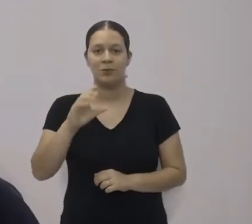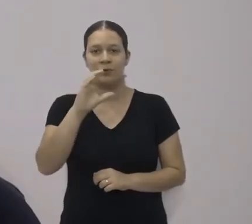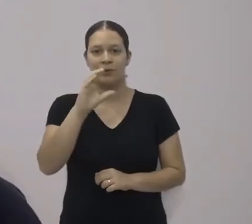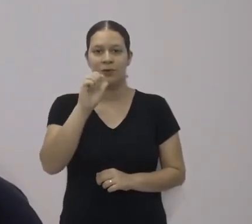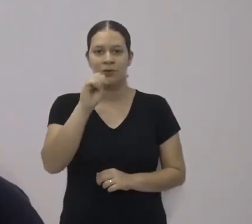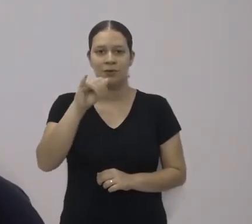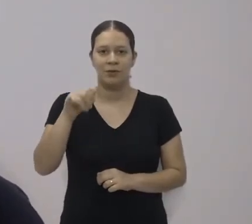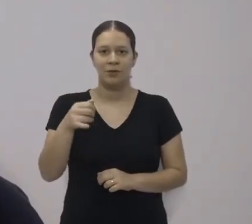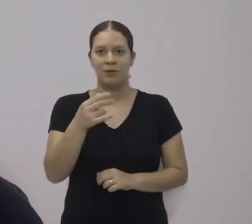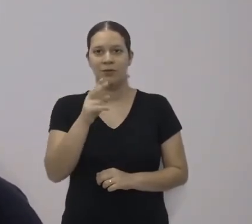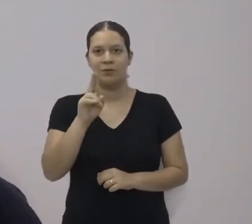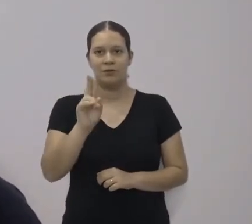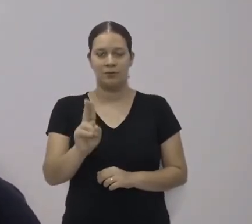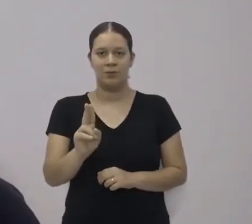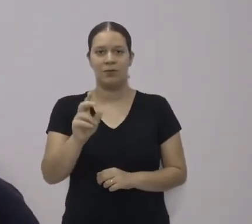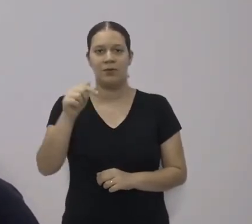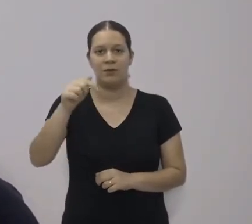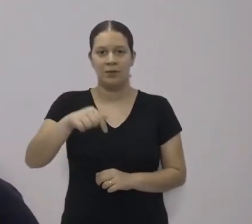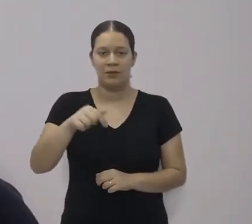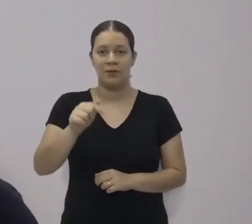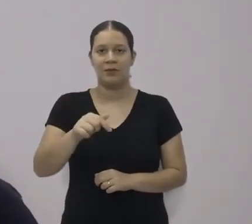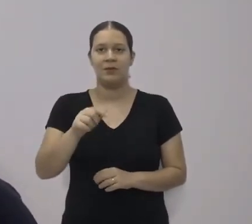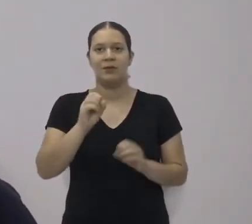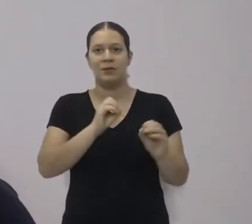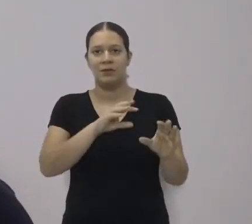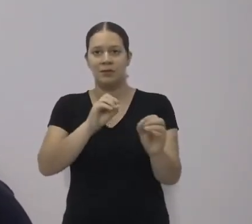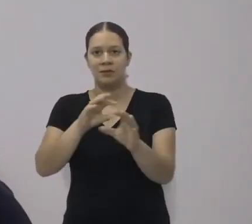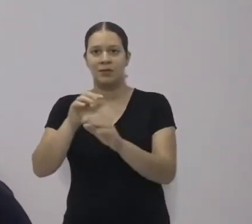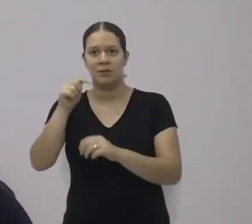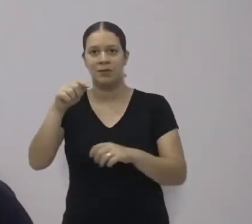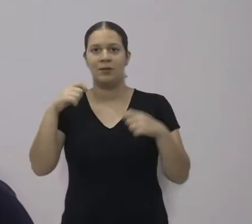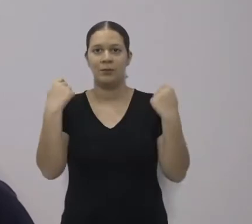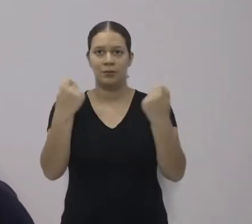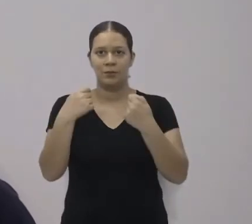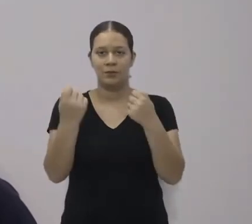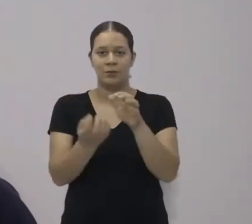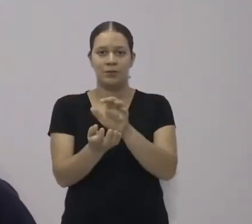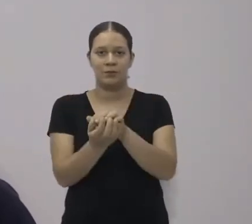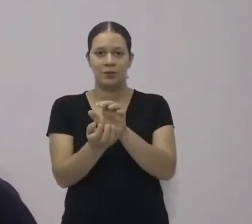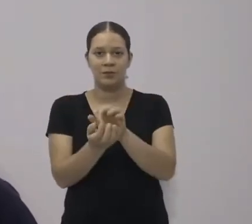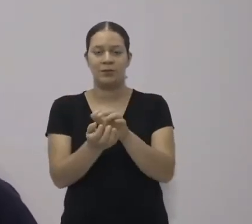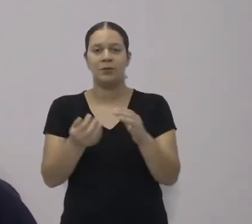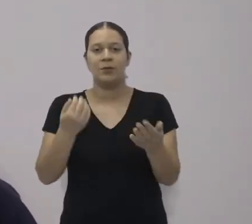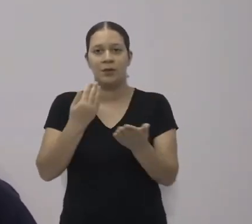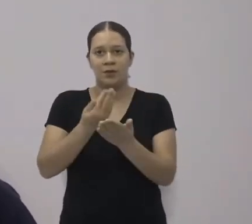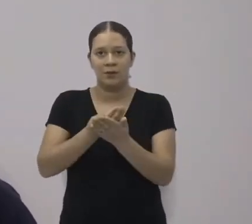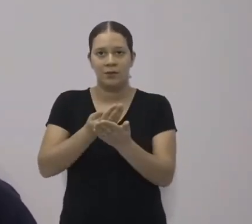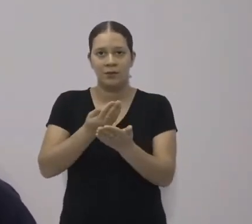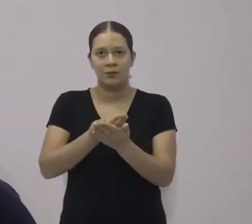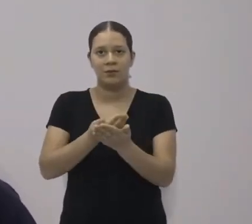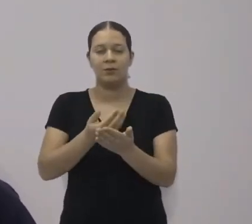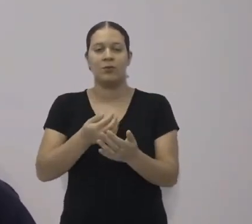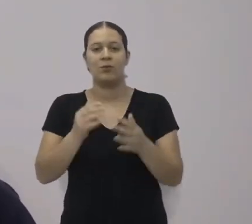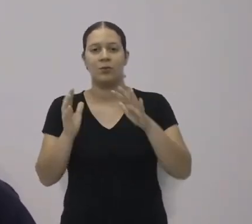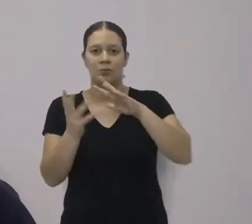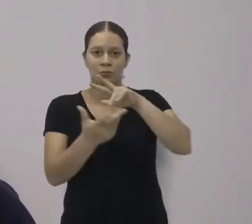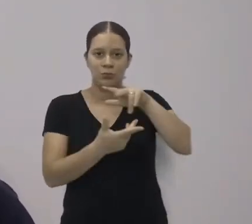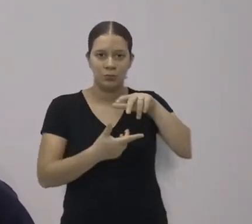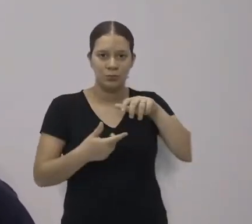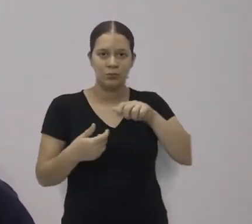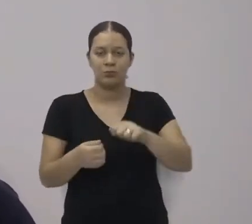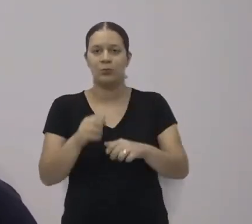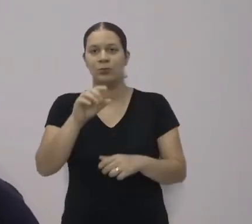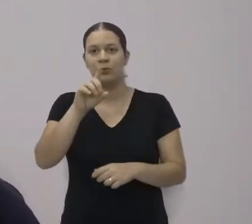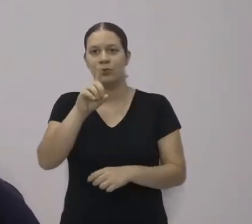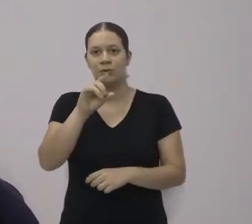o professor Caju Galon, leciono aqui na Rede Municipal de Caruaru, Pernambuco, e hoje eu vou trazer uma aula sobre o